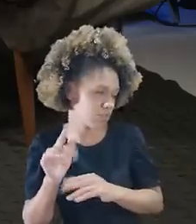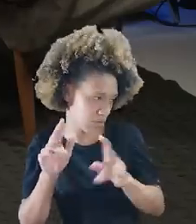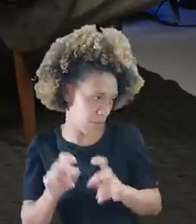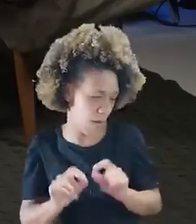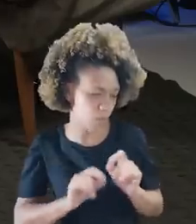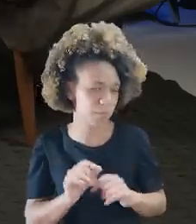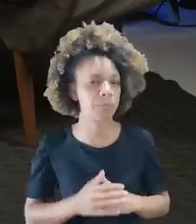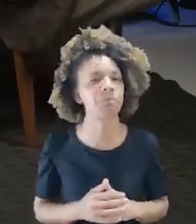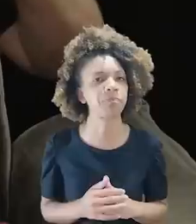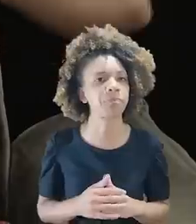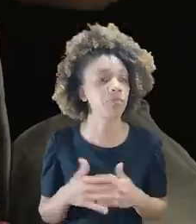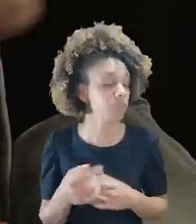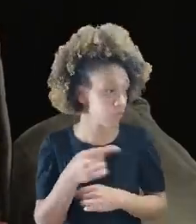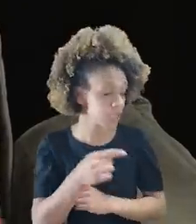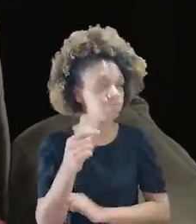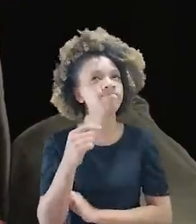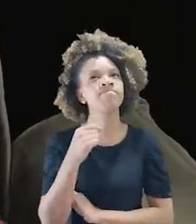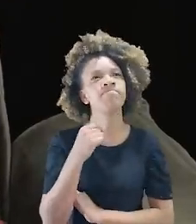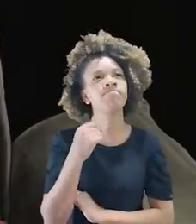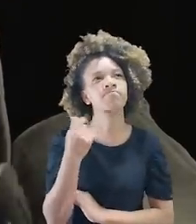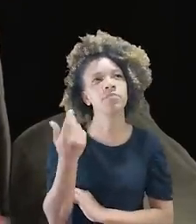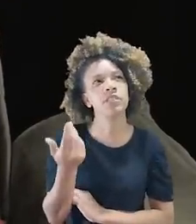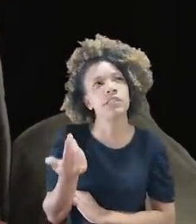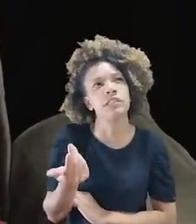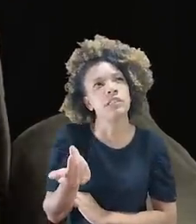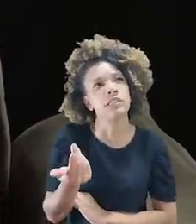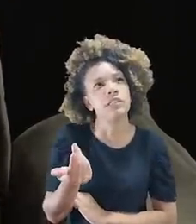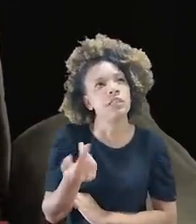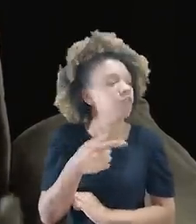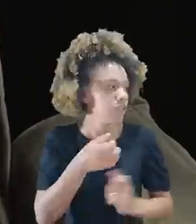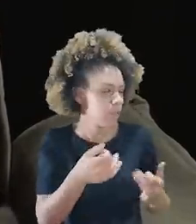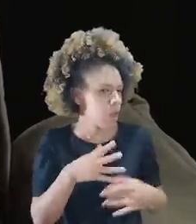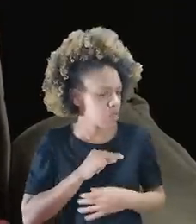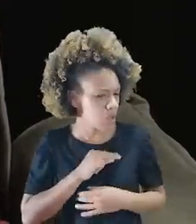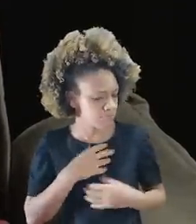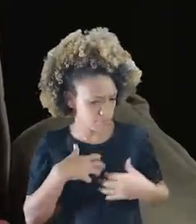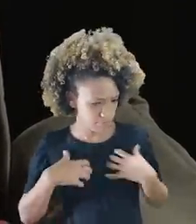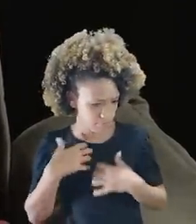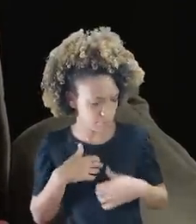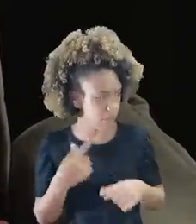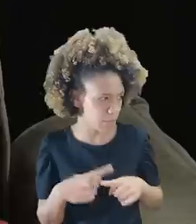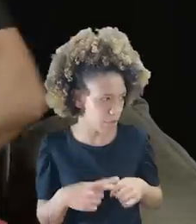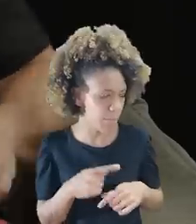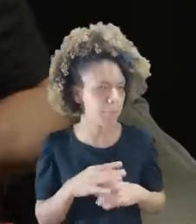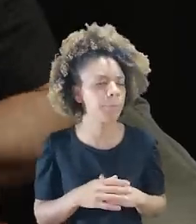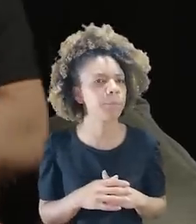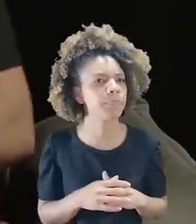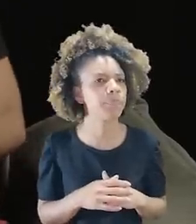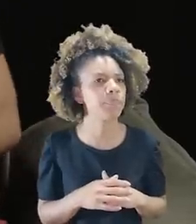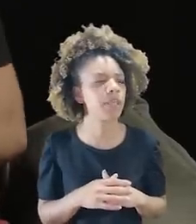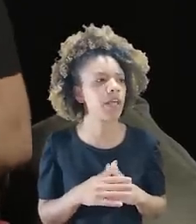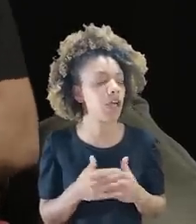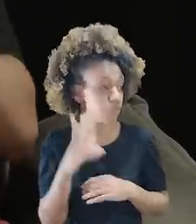difícil você se doar o máximo para algo e você ficar taxado disso e você deveria só ser um